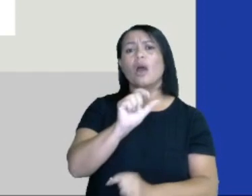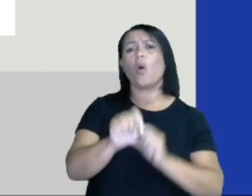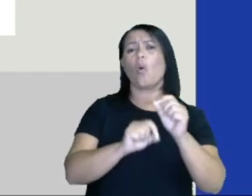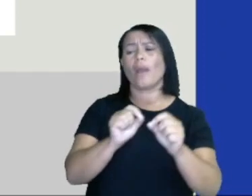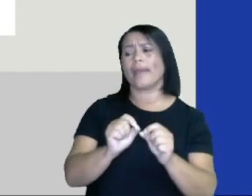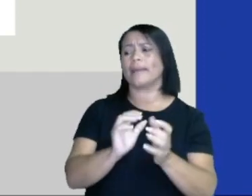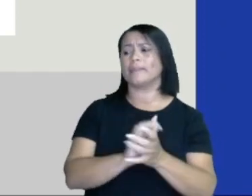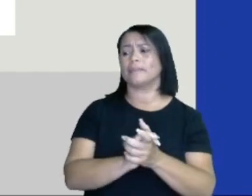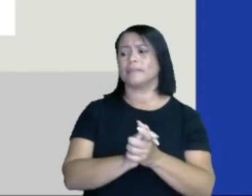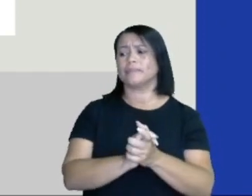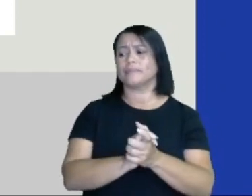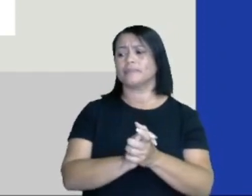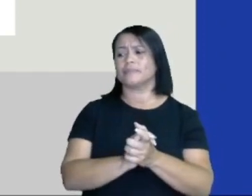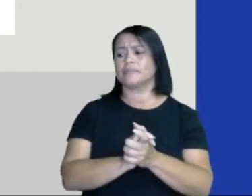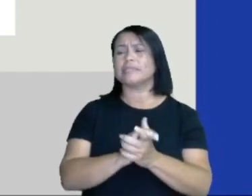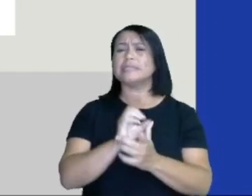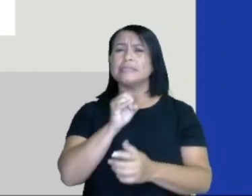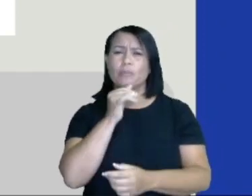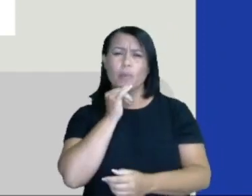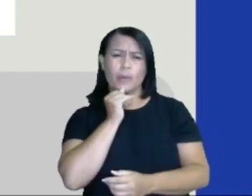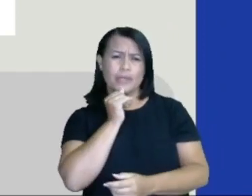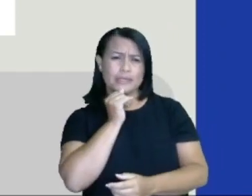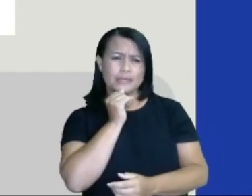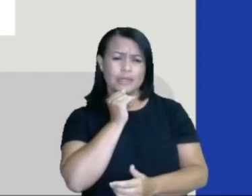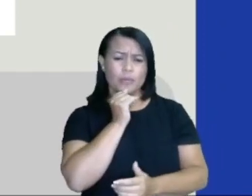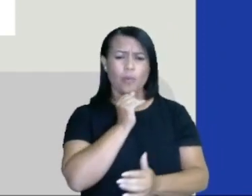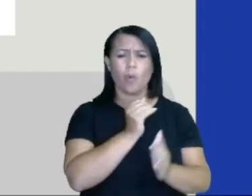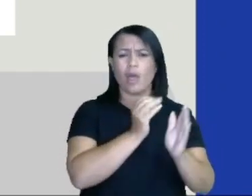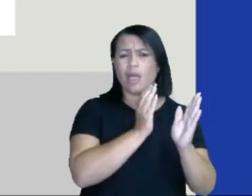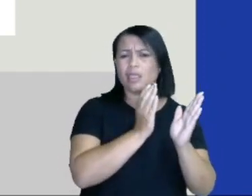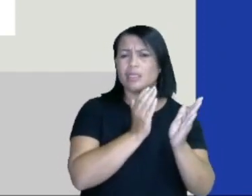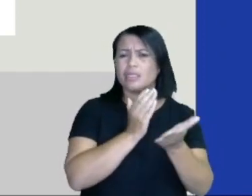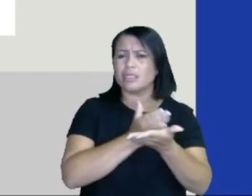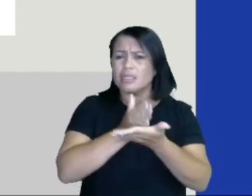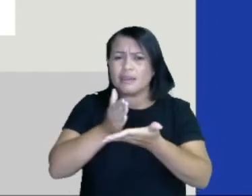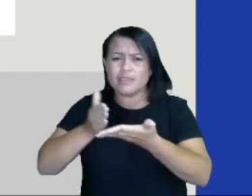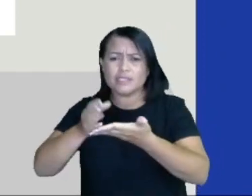colocou, se dividíssemos a mesma figura em 5 partes